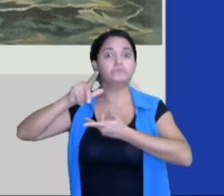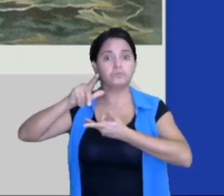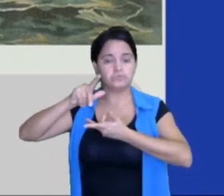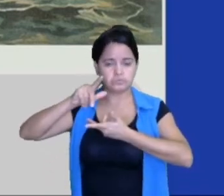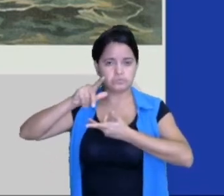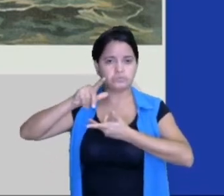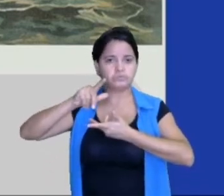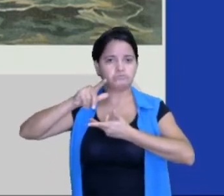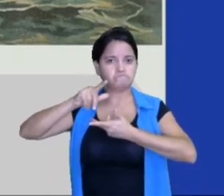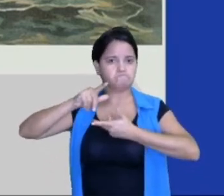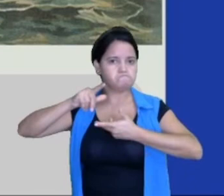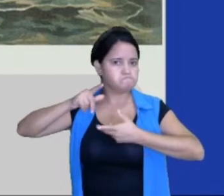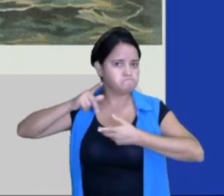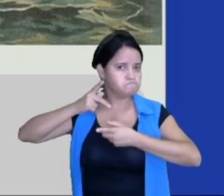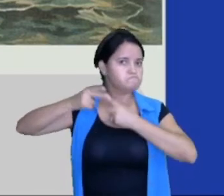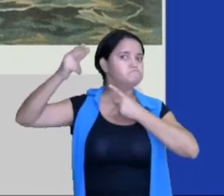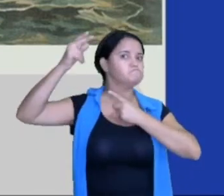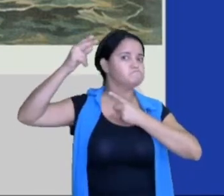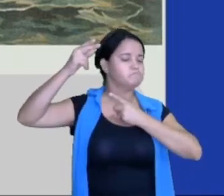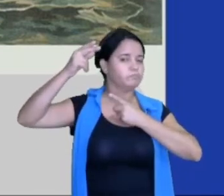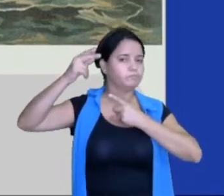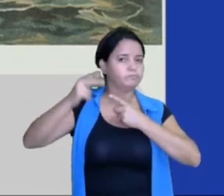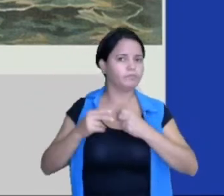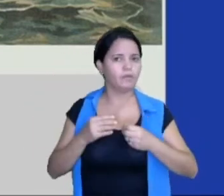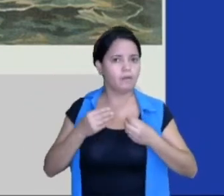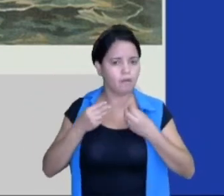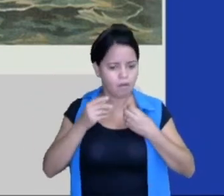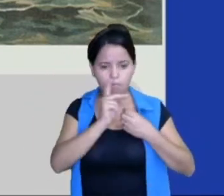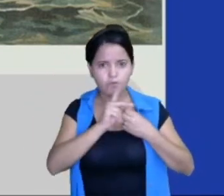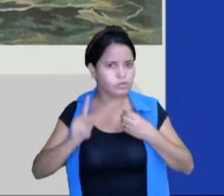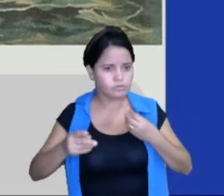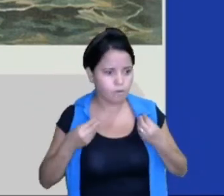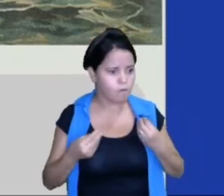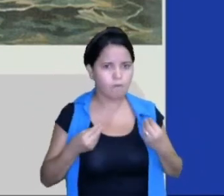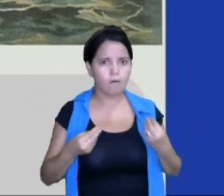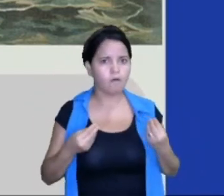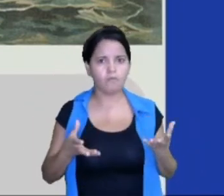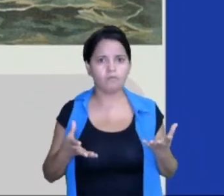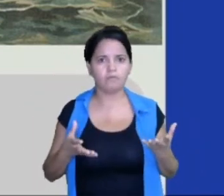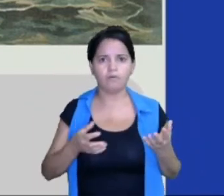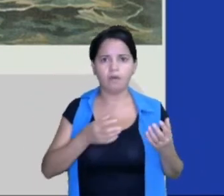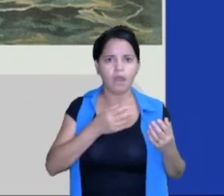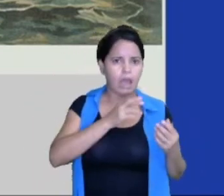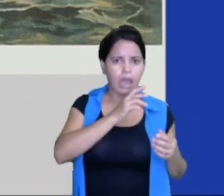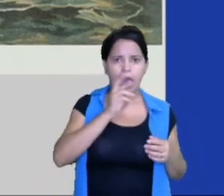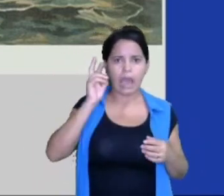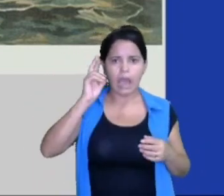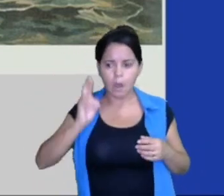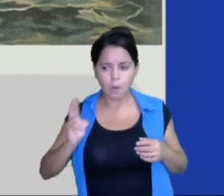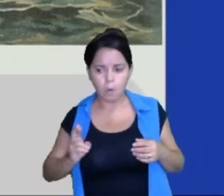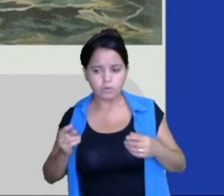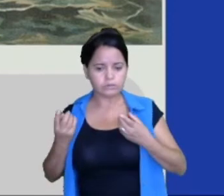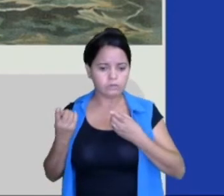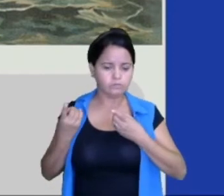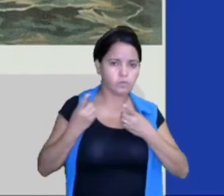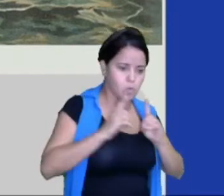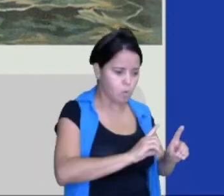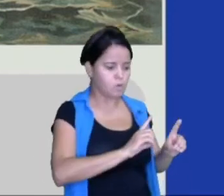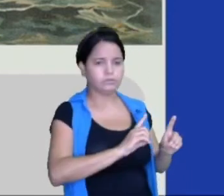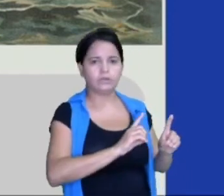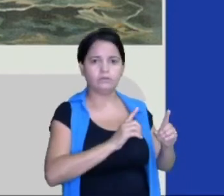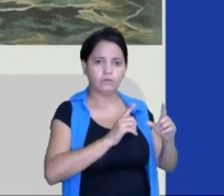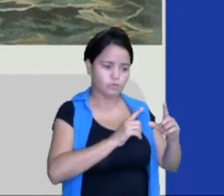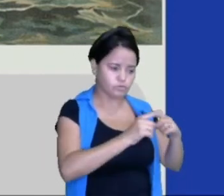Rússia. Como assim, professor? Bom, se a Rússia entrou em conflito contra o Japão saiu vencedor. Posteriormente, o